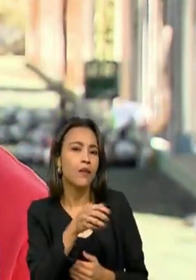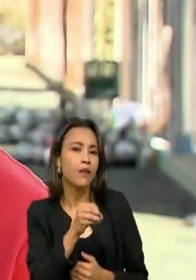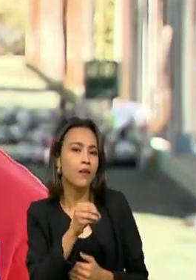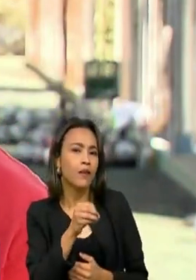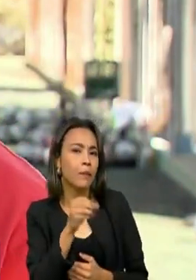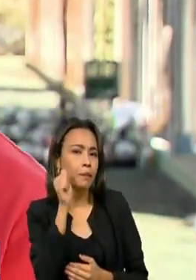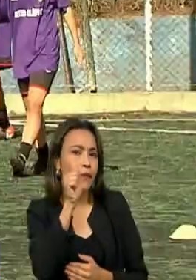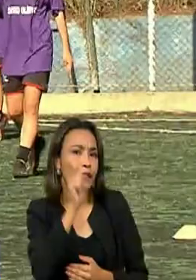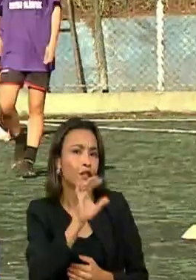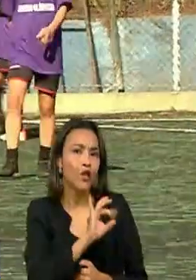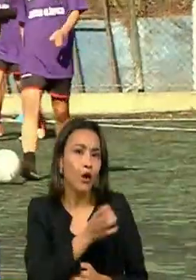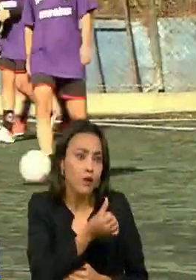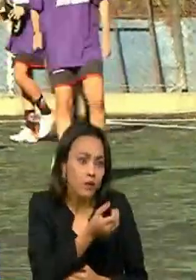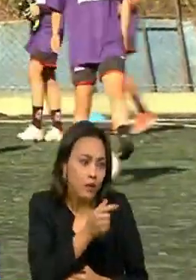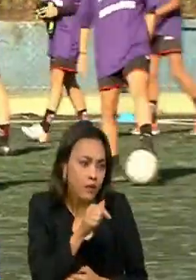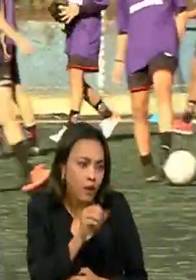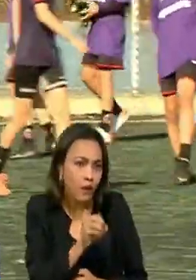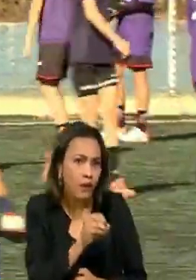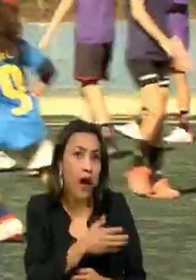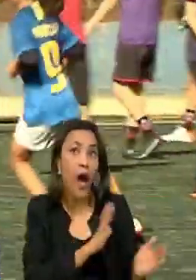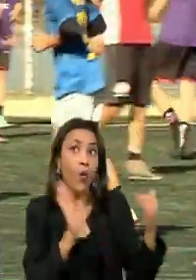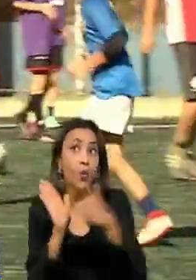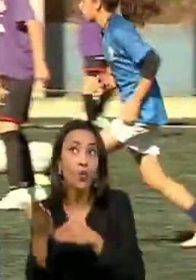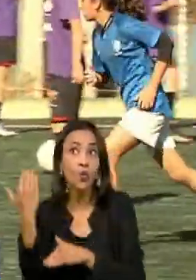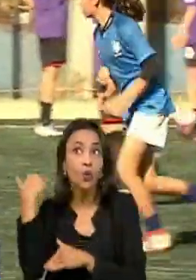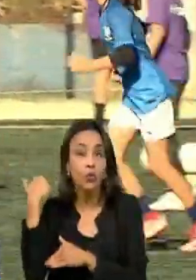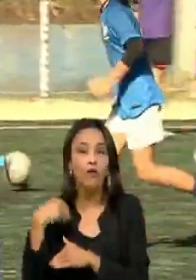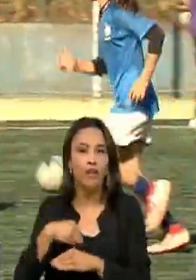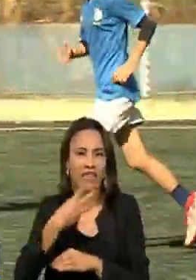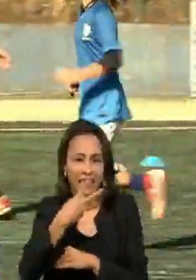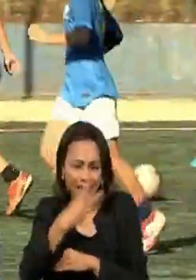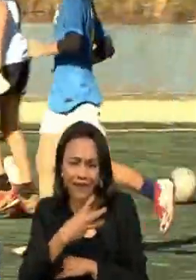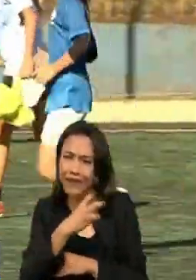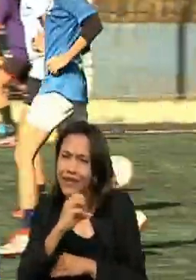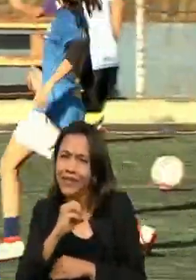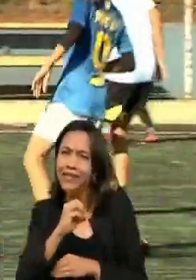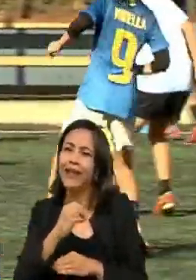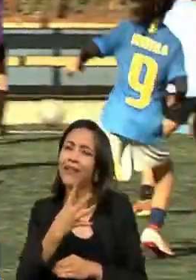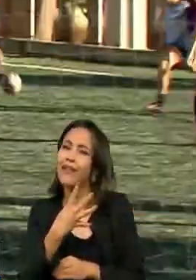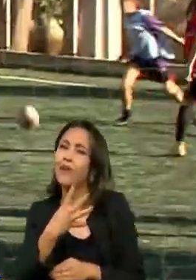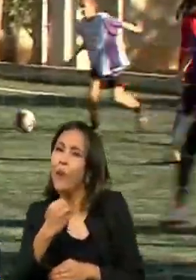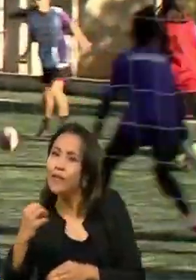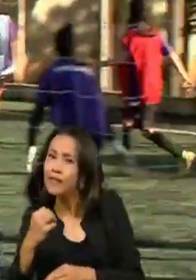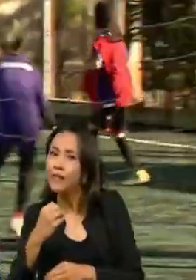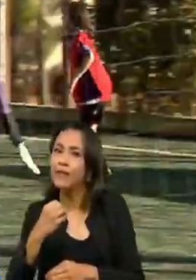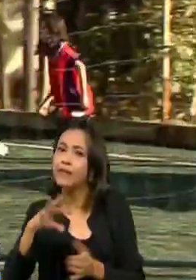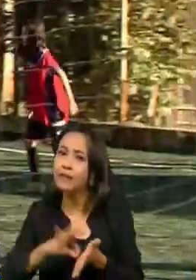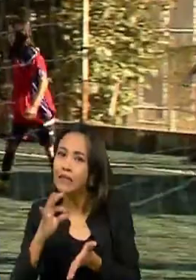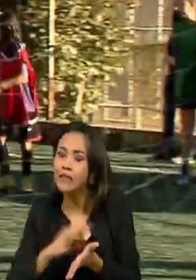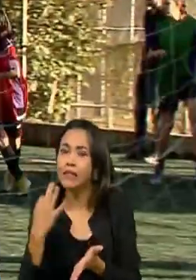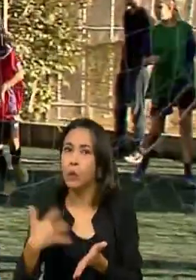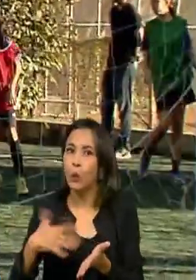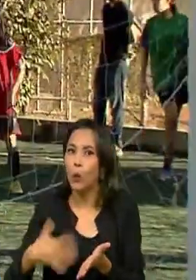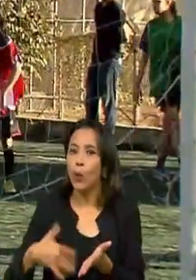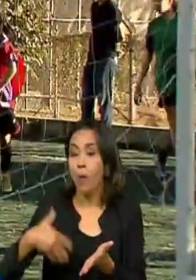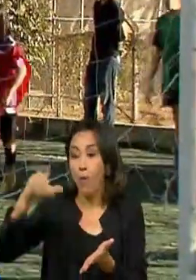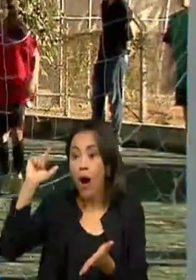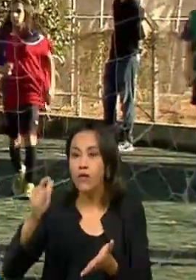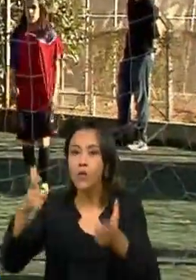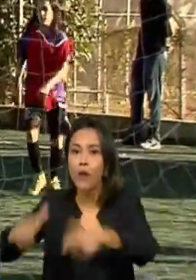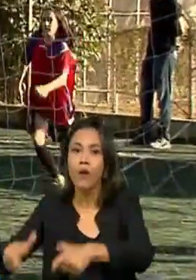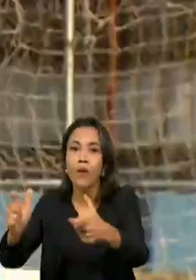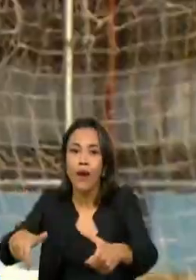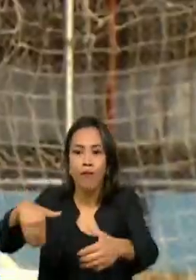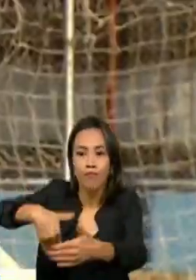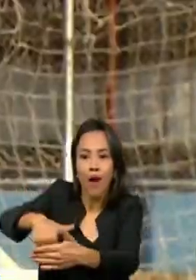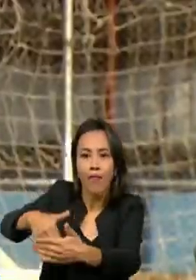número máximo. Nossa última peneira a gente teve entre 300 e 400 inscritas. Como estão existindo mais espaços para as